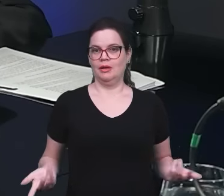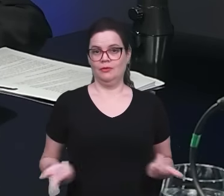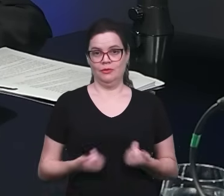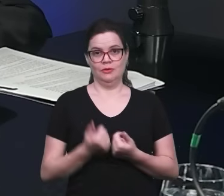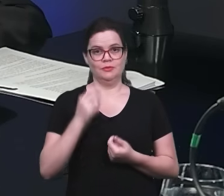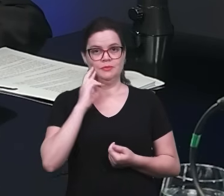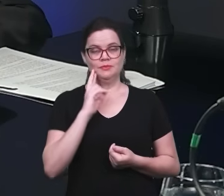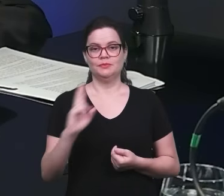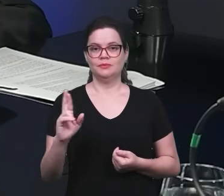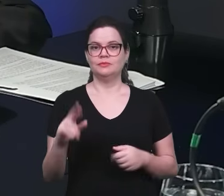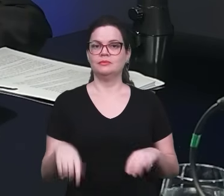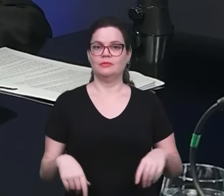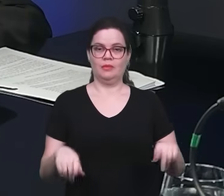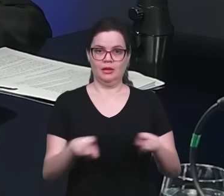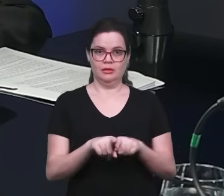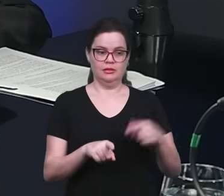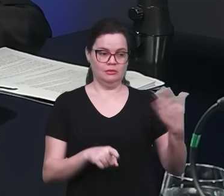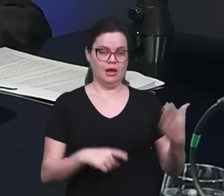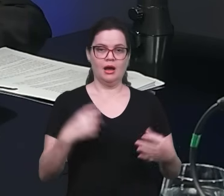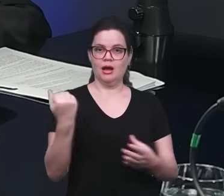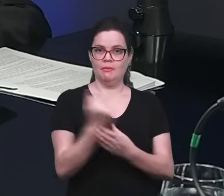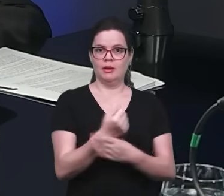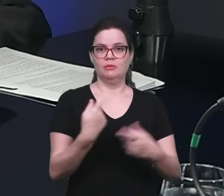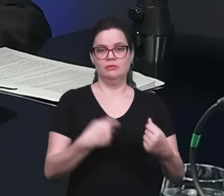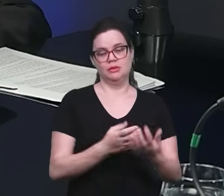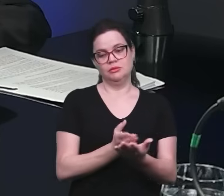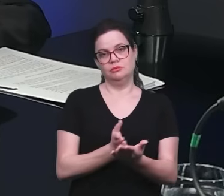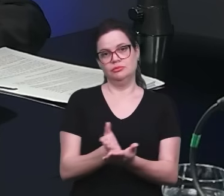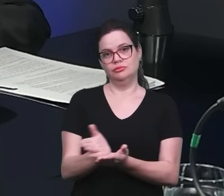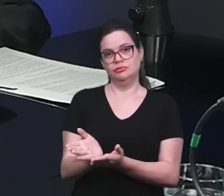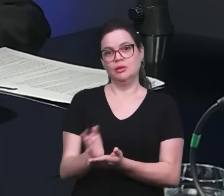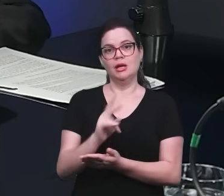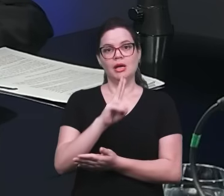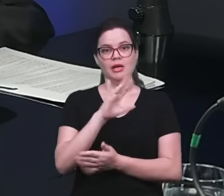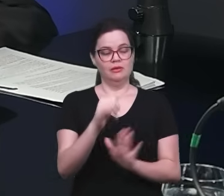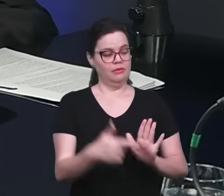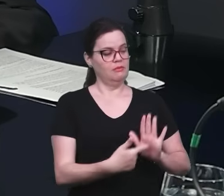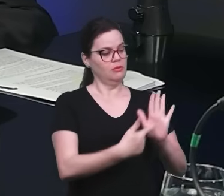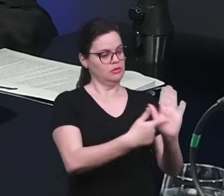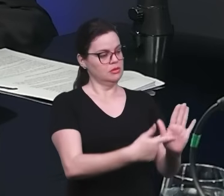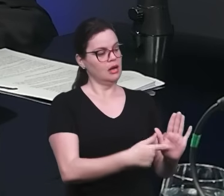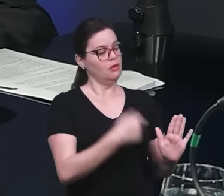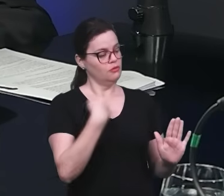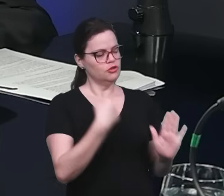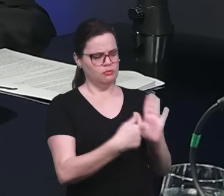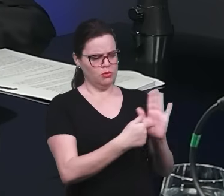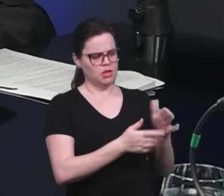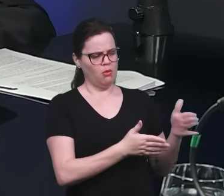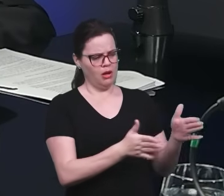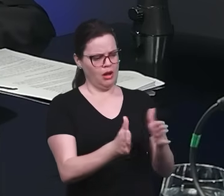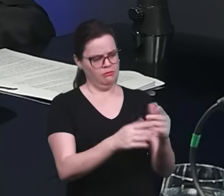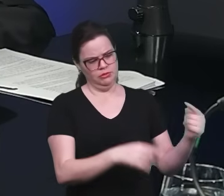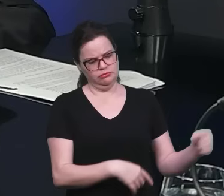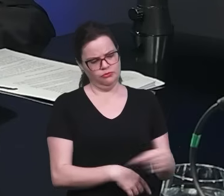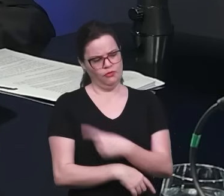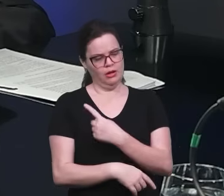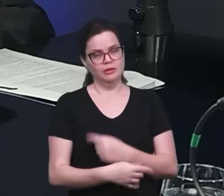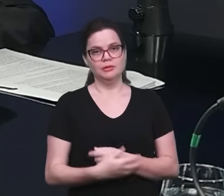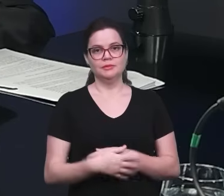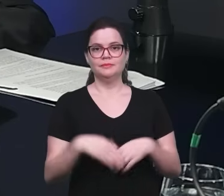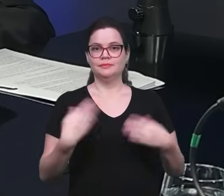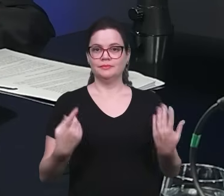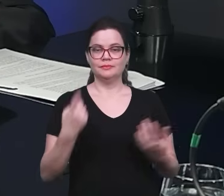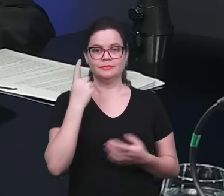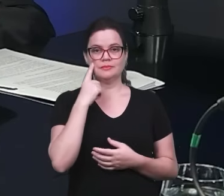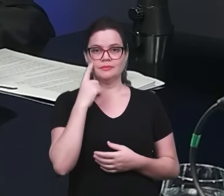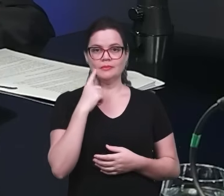ele tem um caminho agora. E o caminho, o Senhor diz assim, eu te mostrarei o caminho, Abraão. Abraão, até o primeiro nome, como